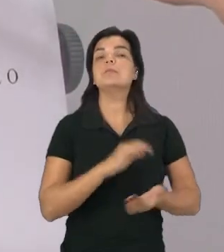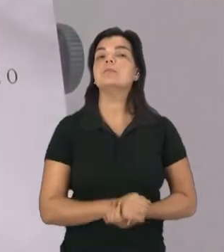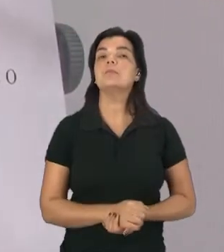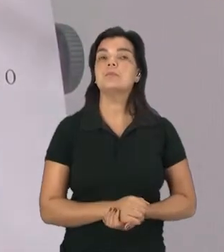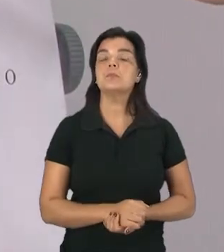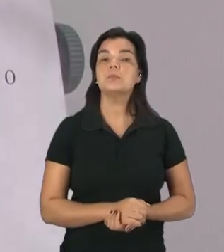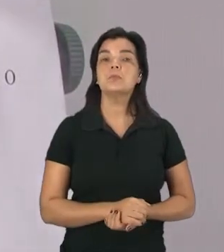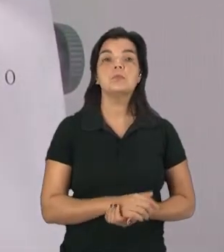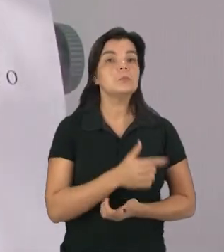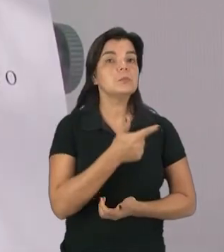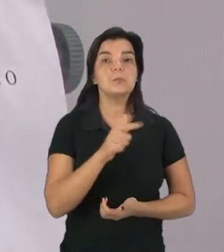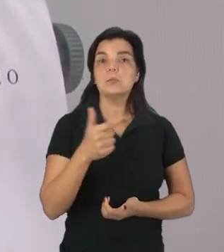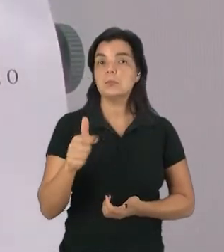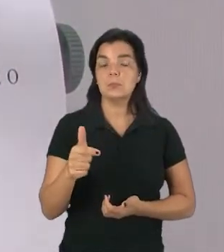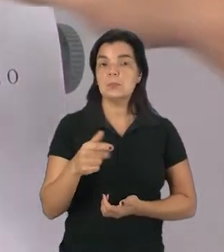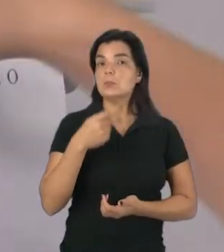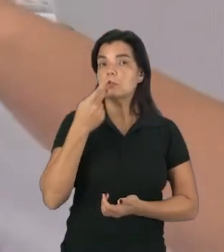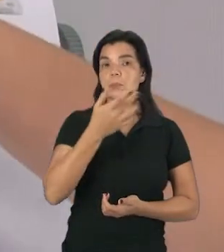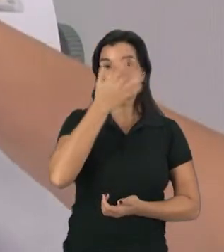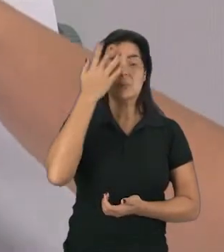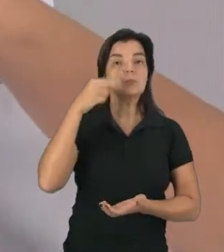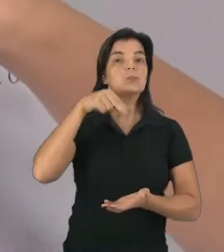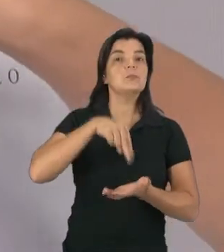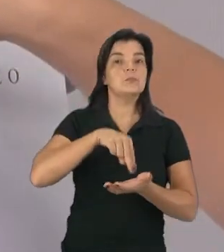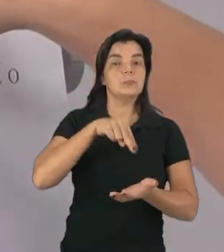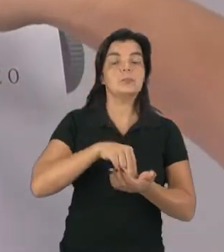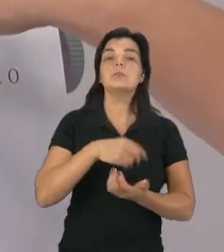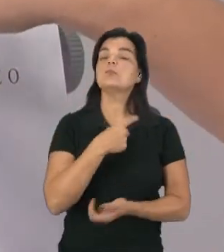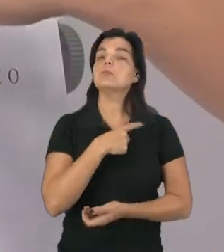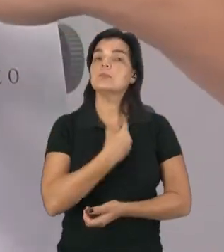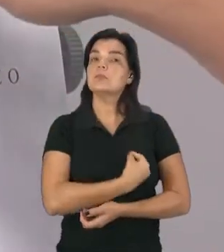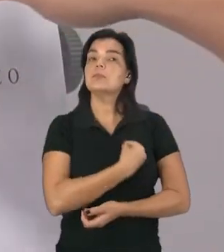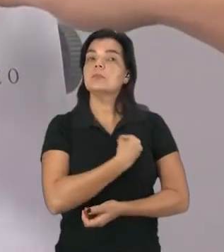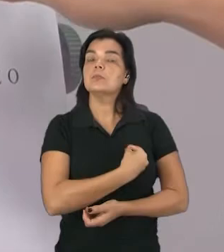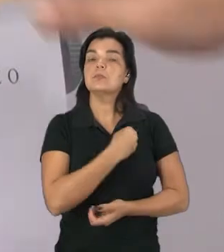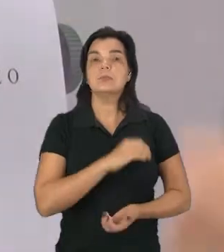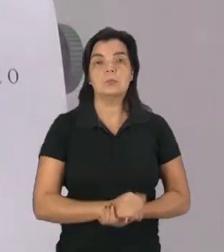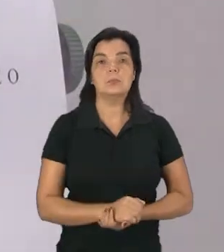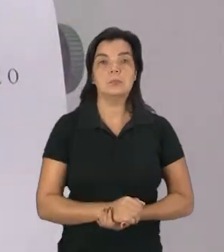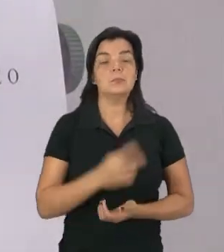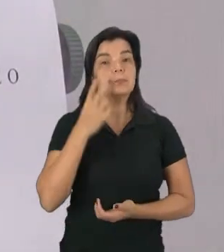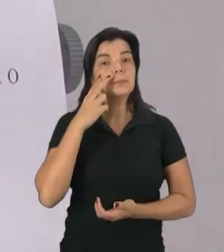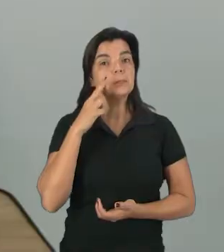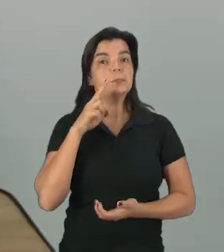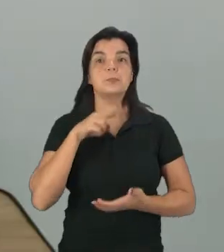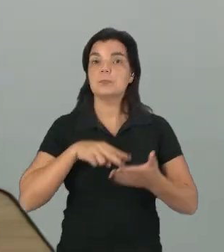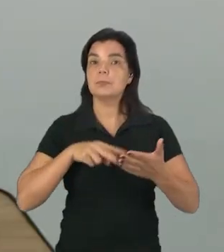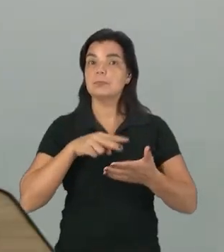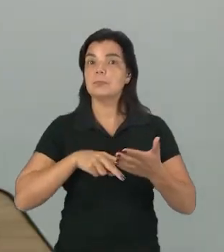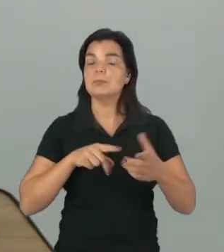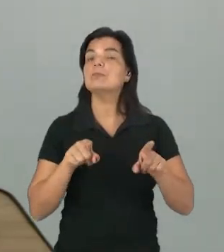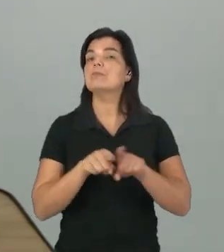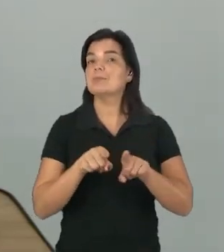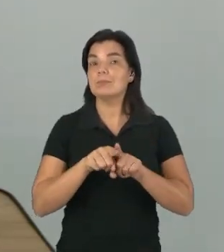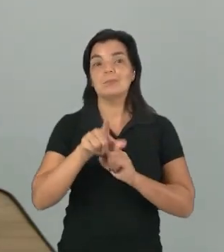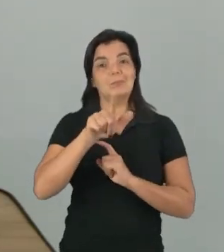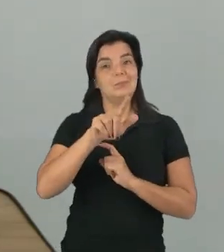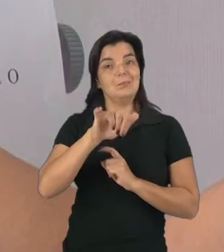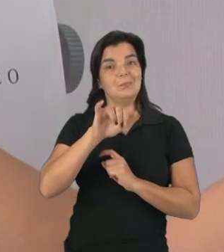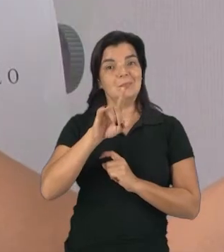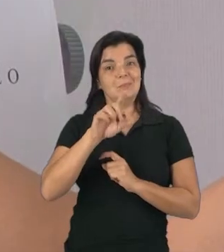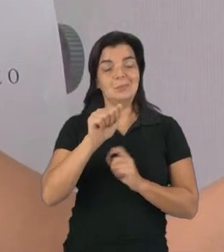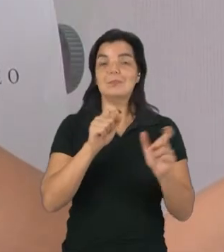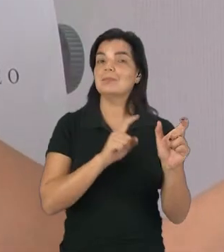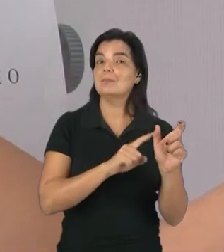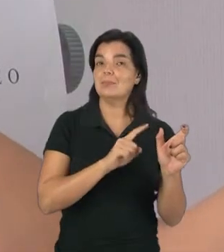e nenhuma parte da fala dos personagens havia sido lida. Nesse momento aqui,